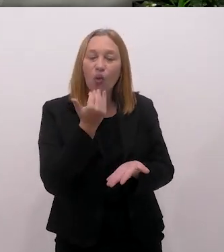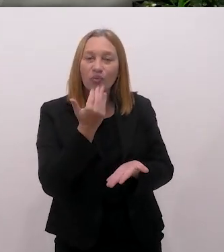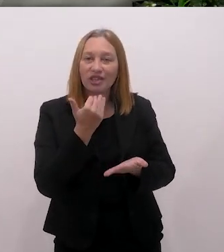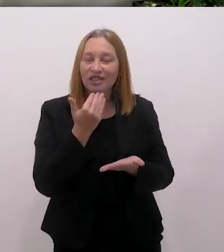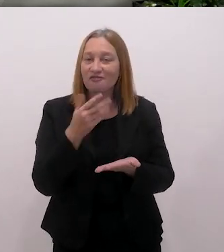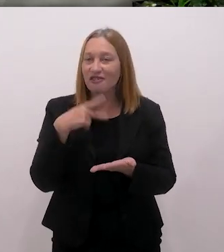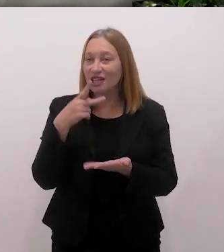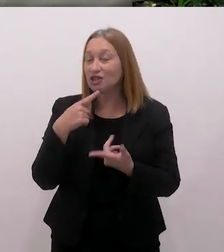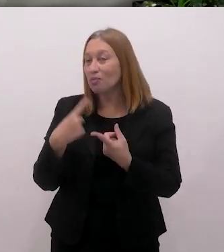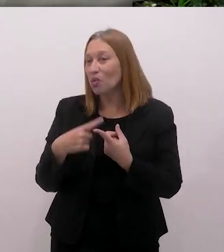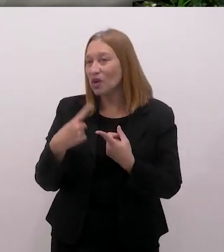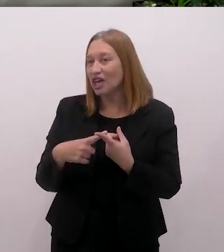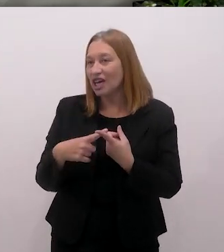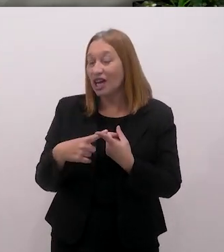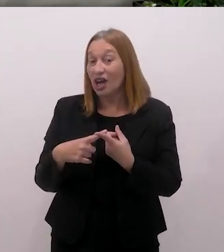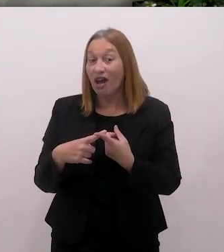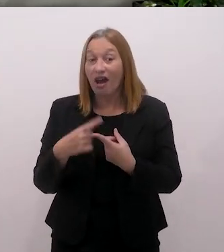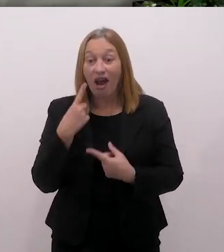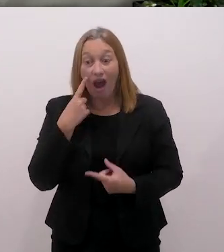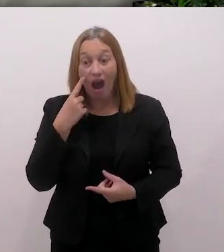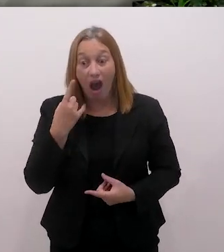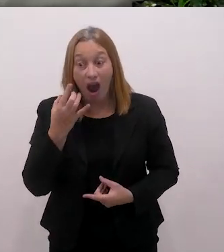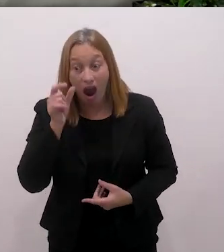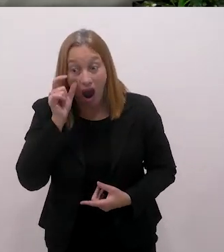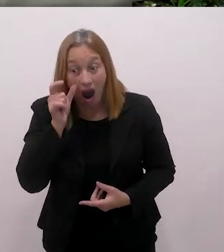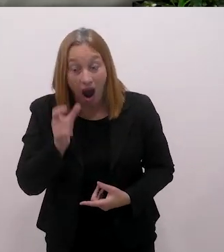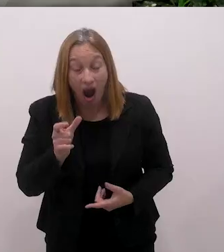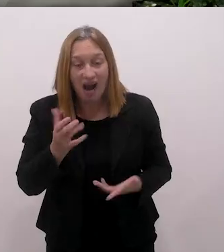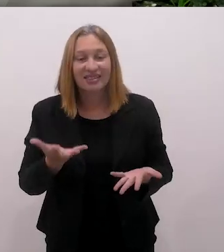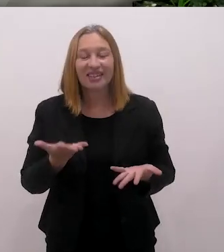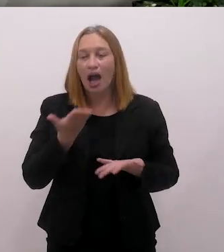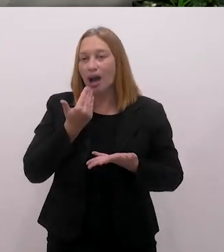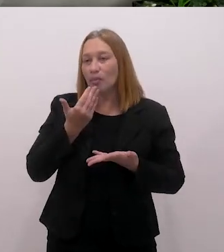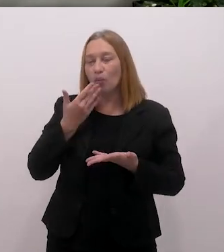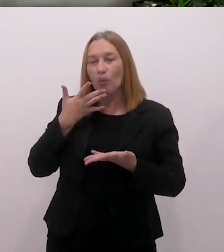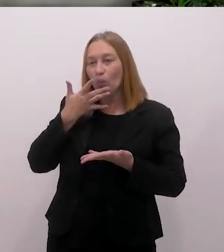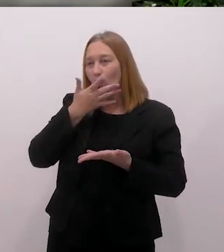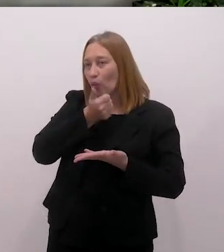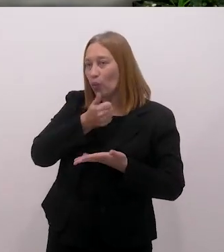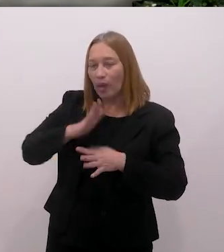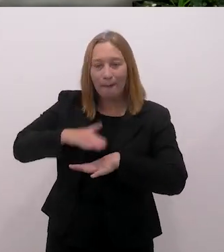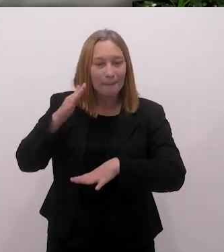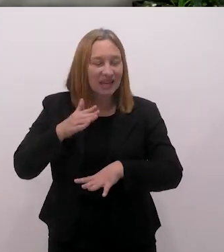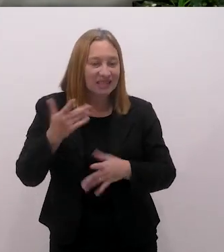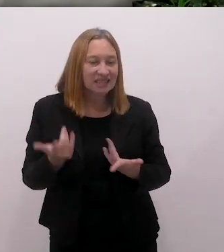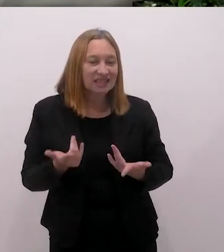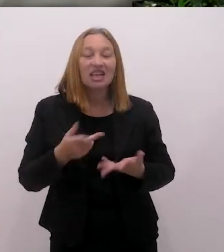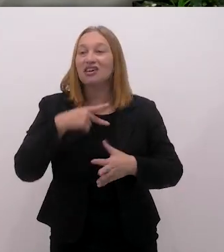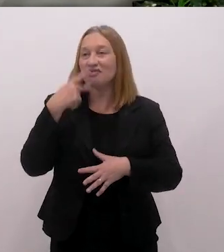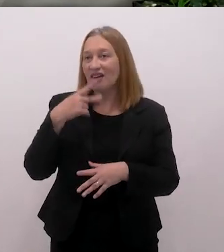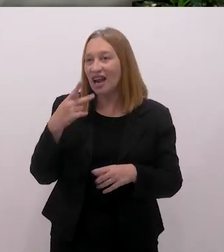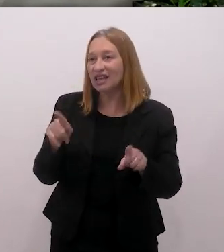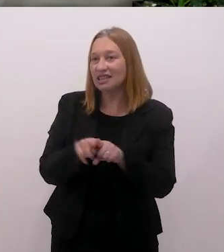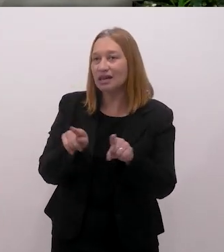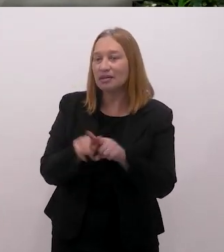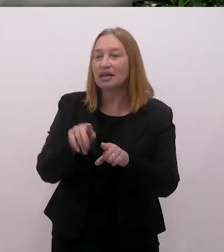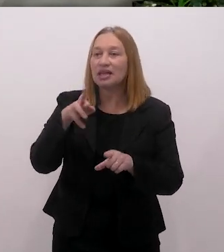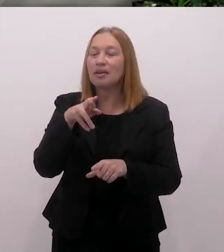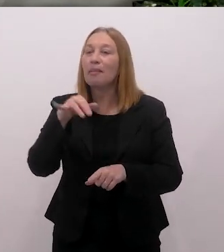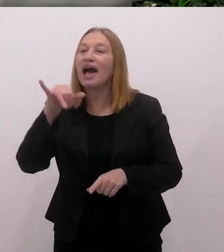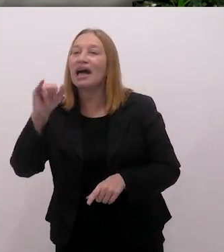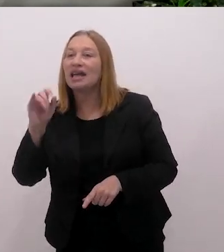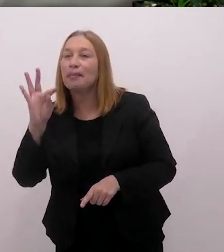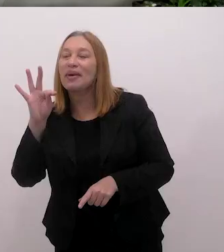de comida, porque é um negócio que enche os olhos, a boca e tudo mais. Além de falar de